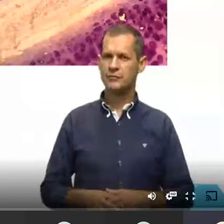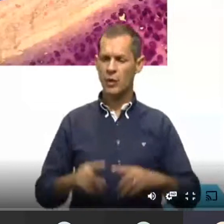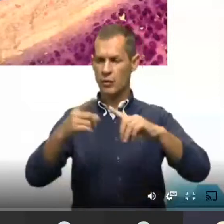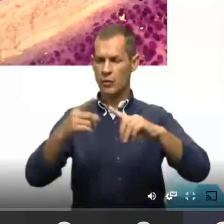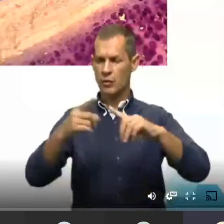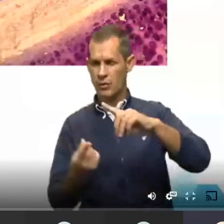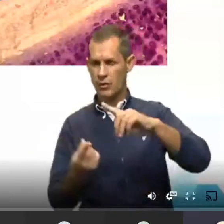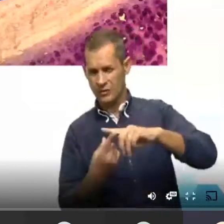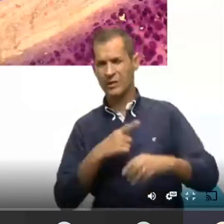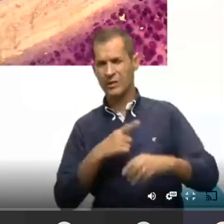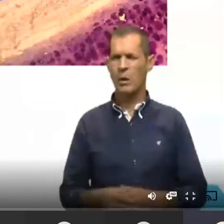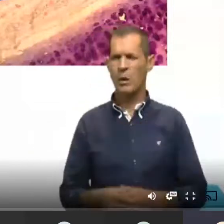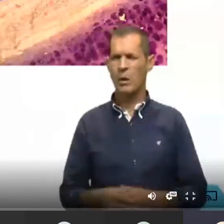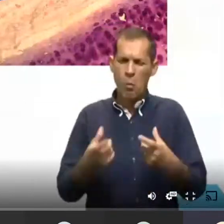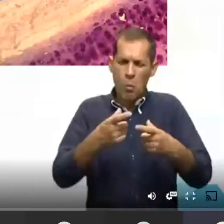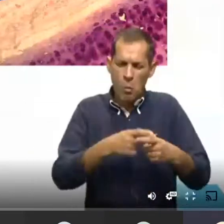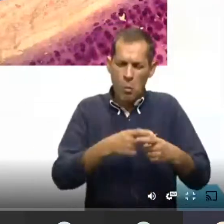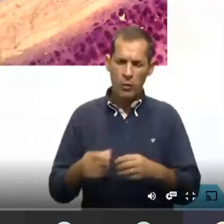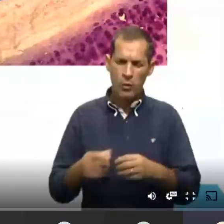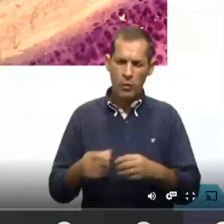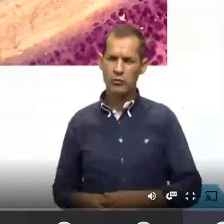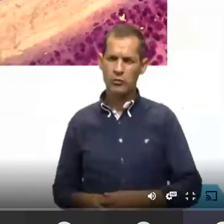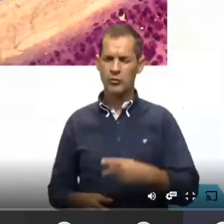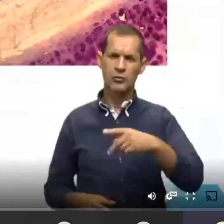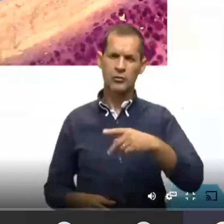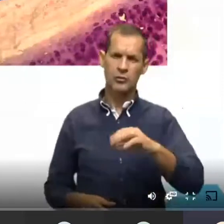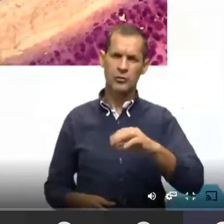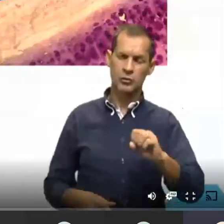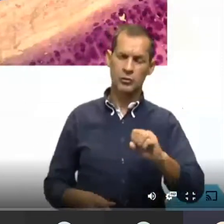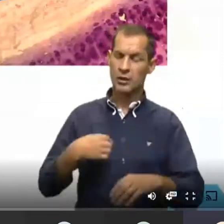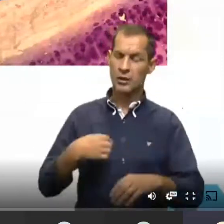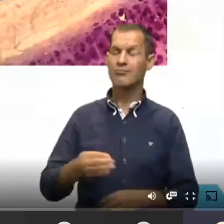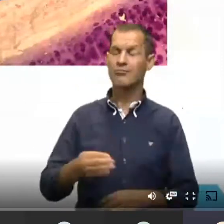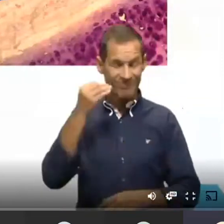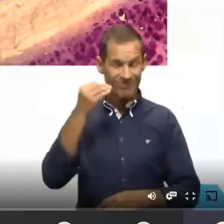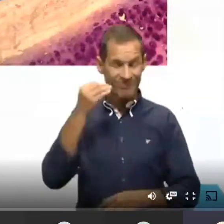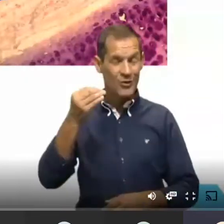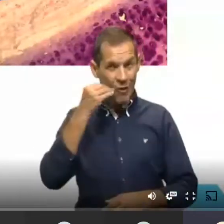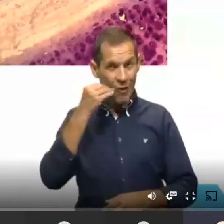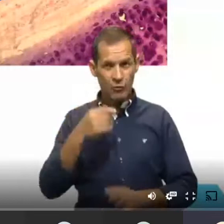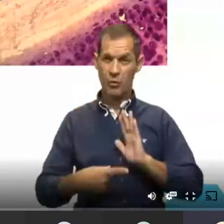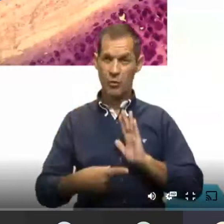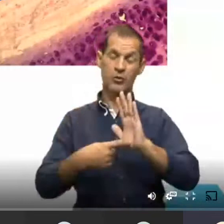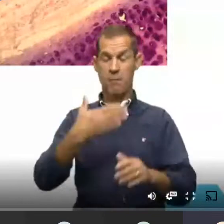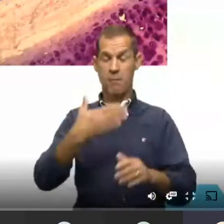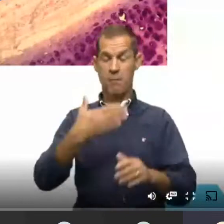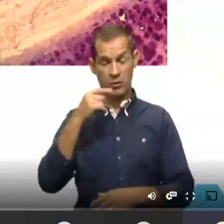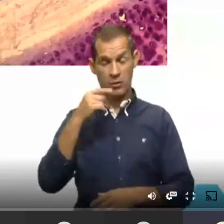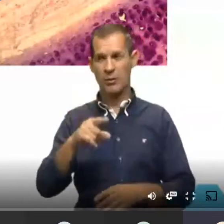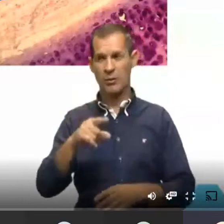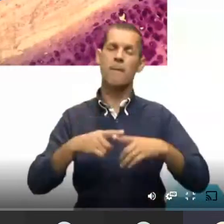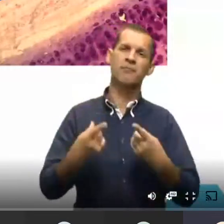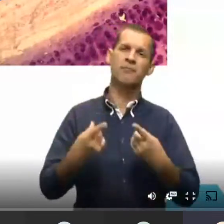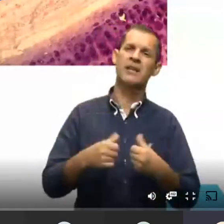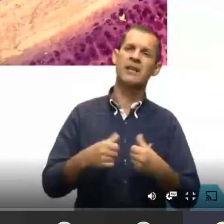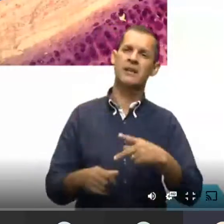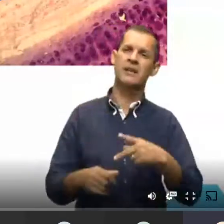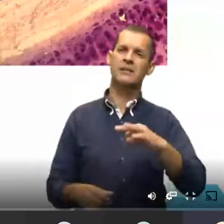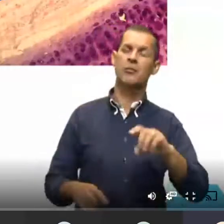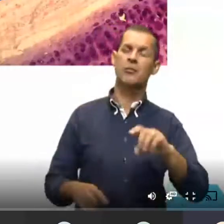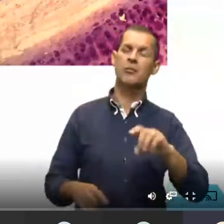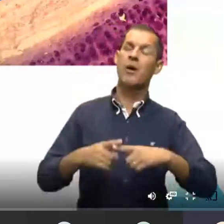circulada, existem alguns pequenos pontos, né? Que eu estou tentando demonstrar melhor para vocês. E